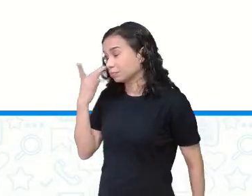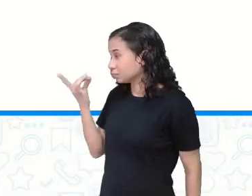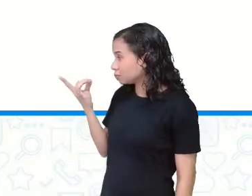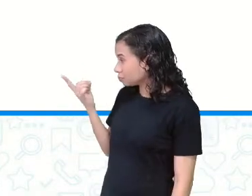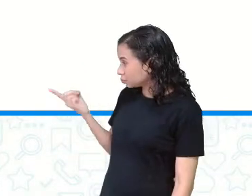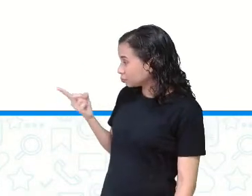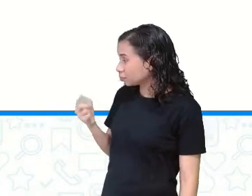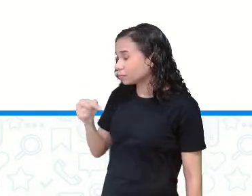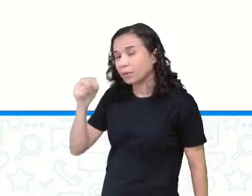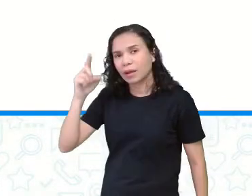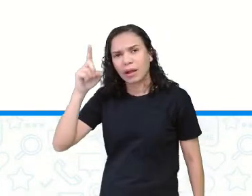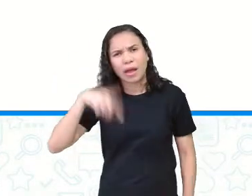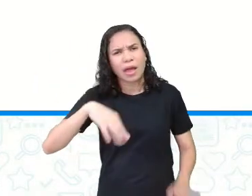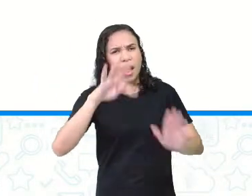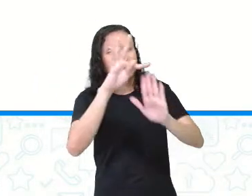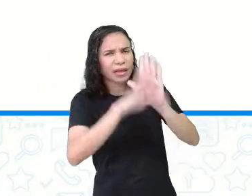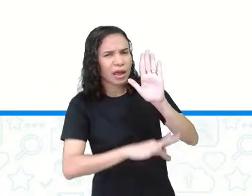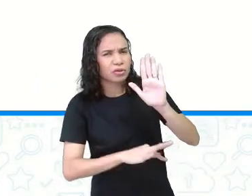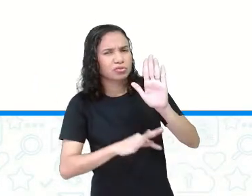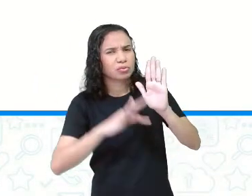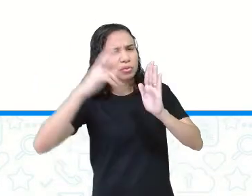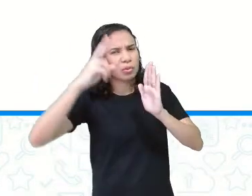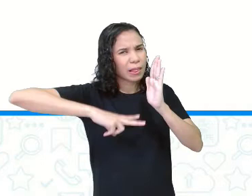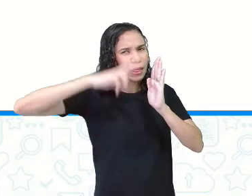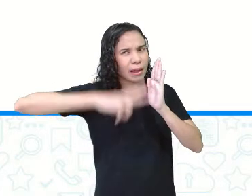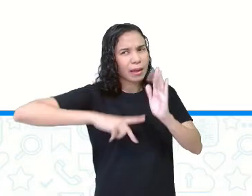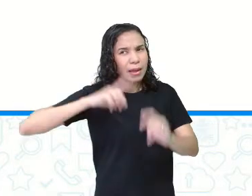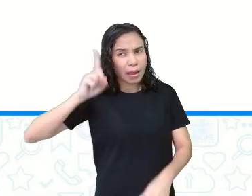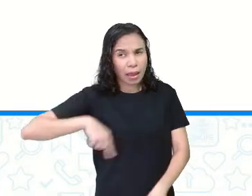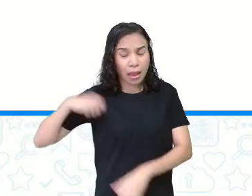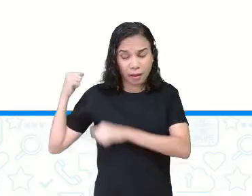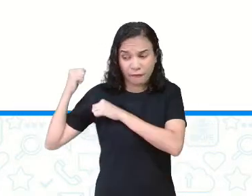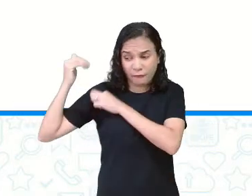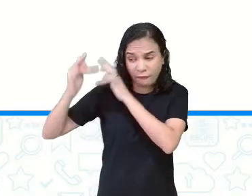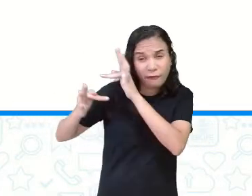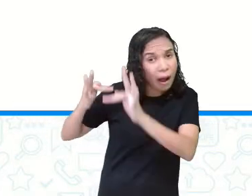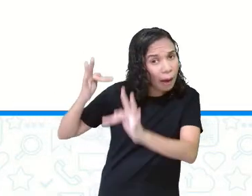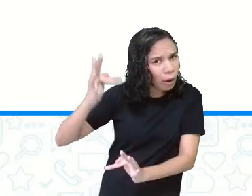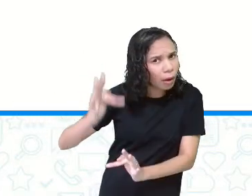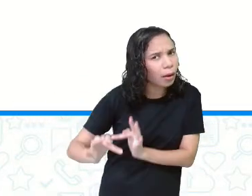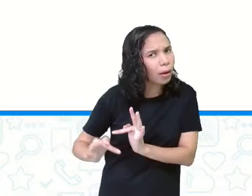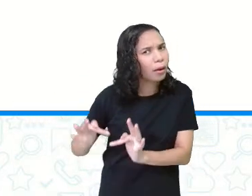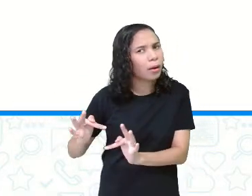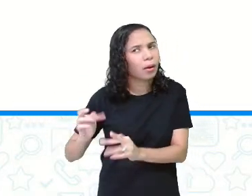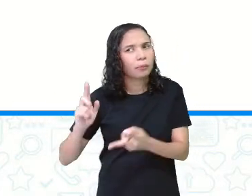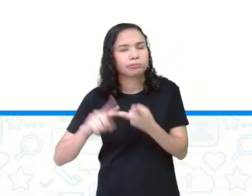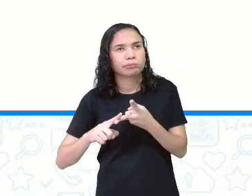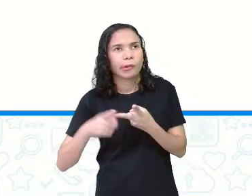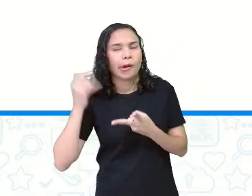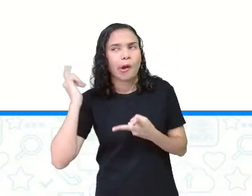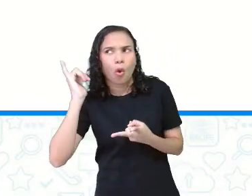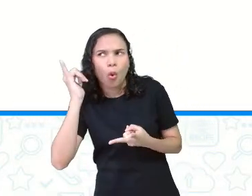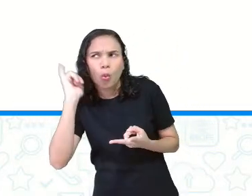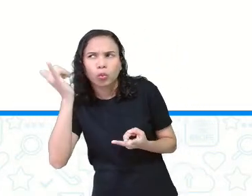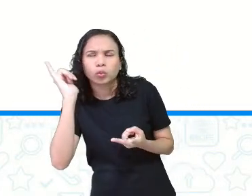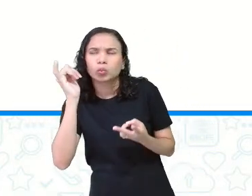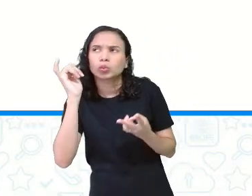atenção. Será que o texto que você leu é uma fábula? Ou é um